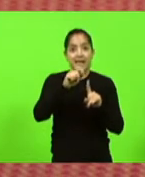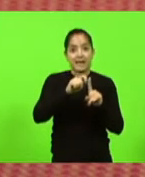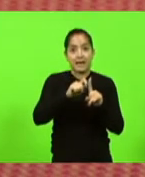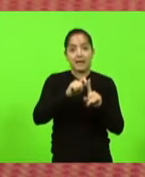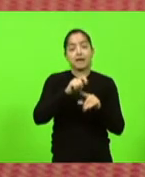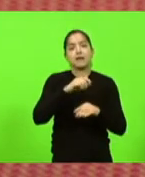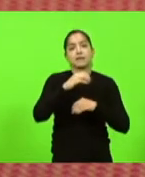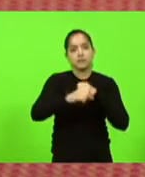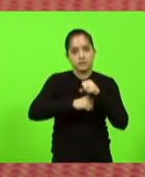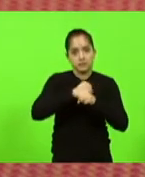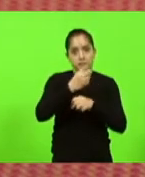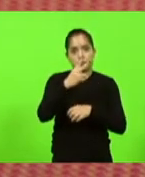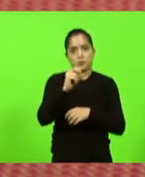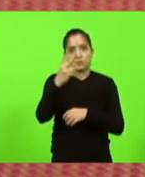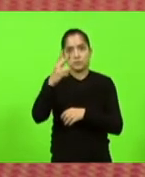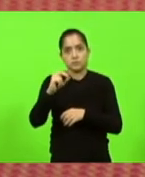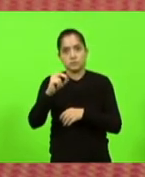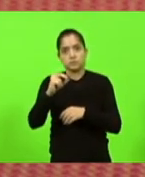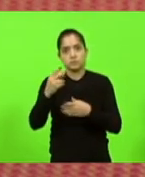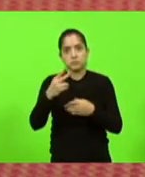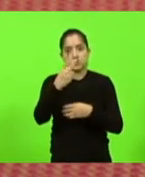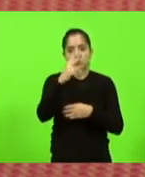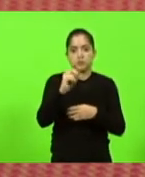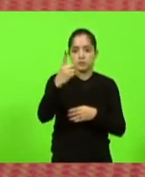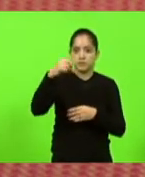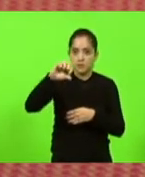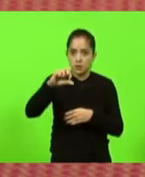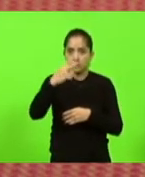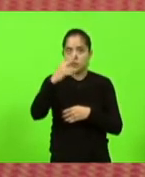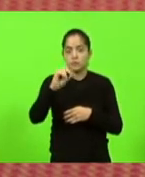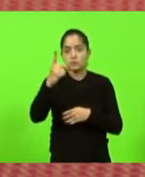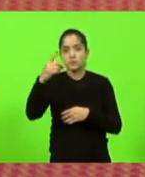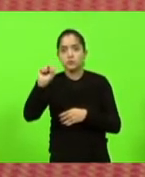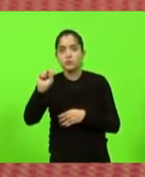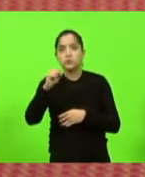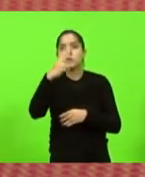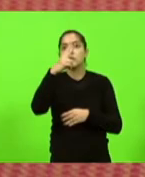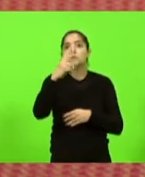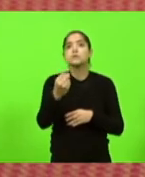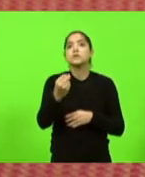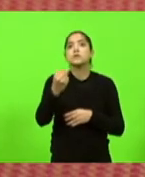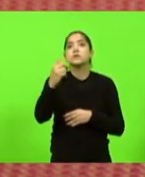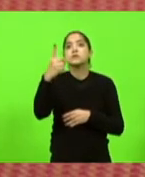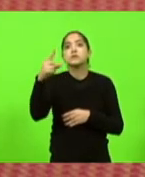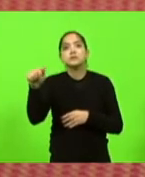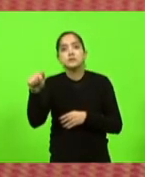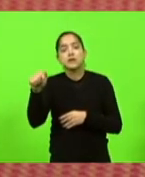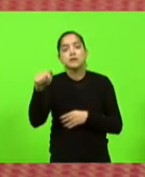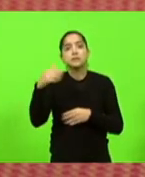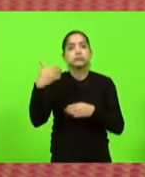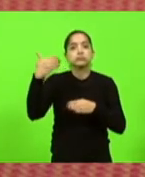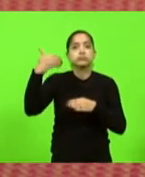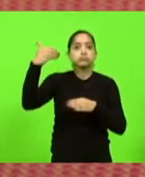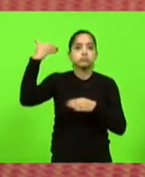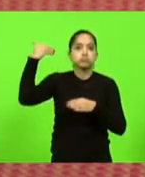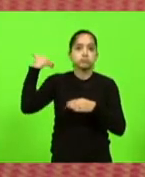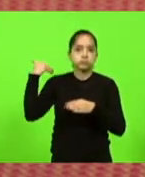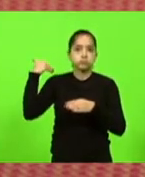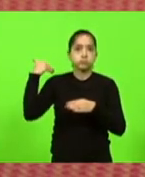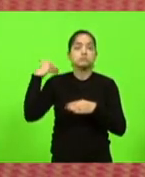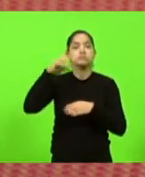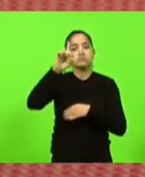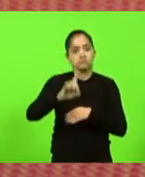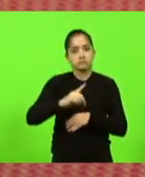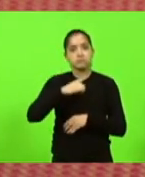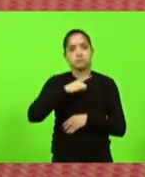subentende-se que 2019, 2018, 2017, 2016, 2015, 2014 e assim para todos têm direito.